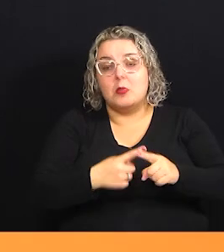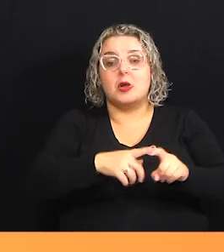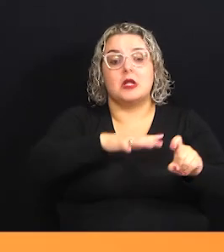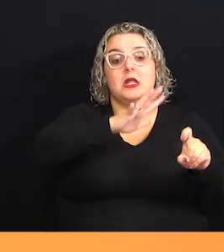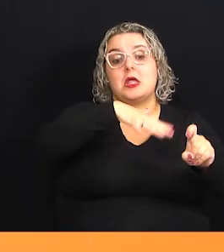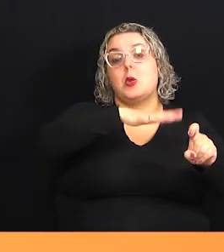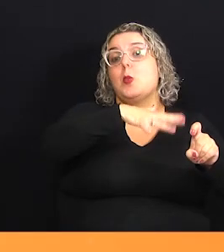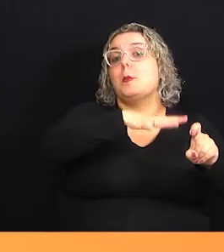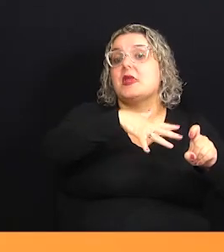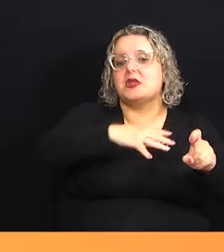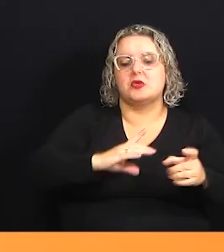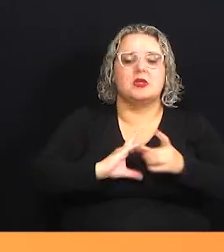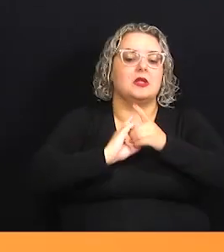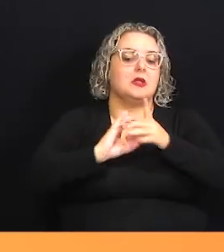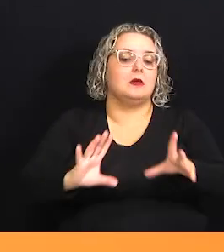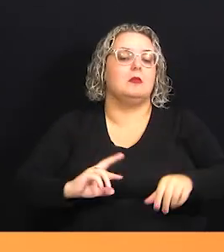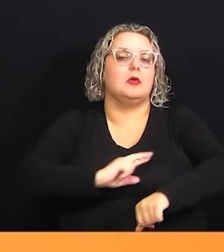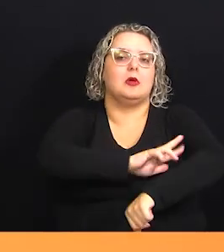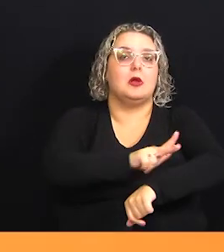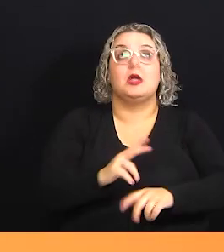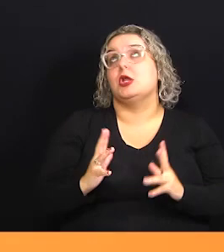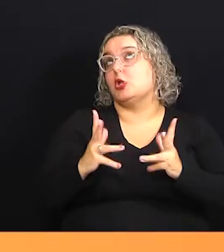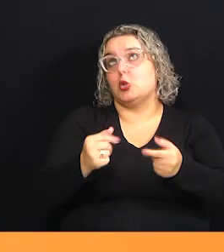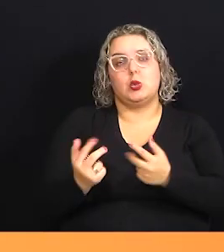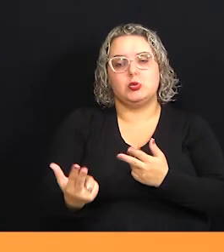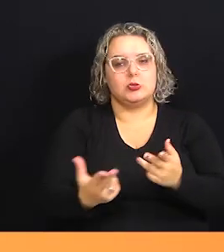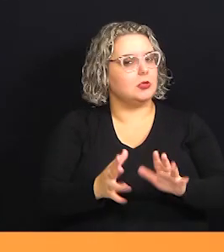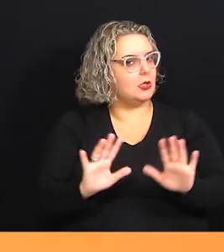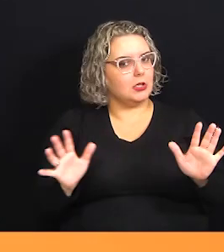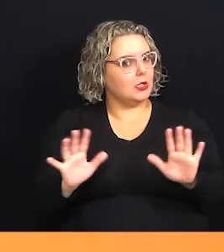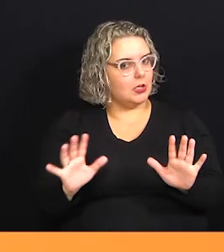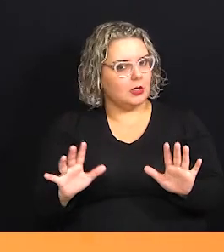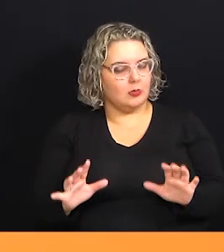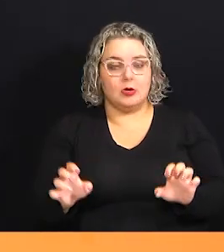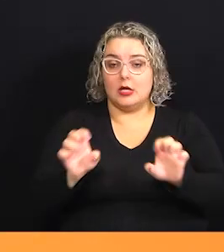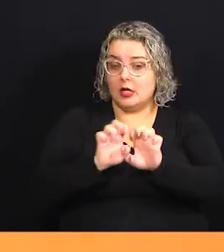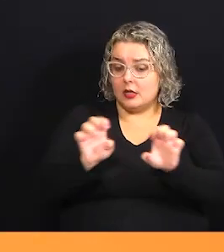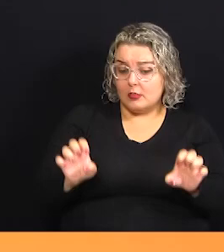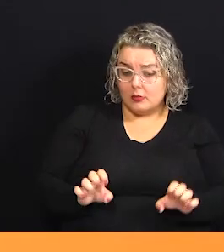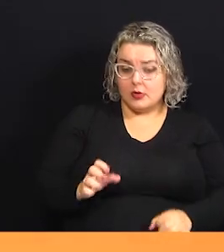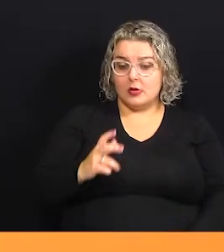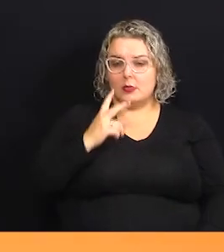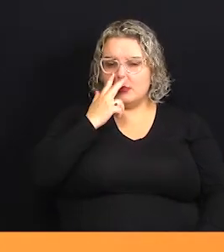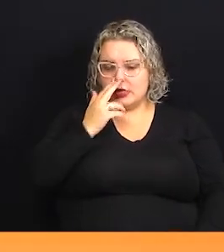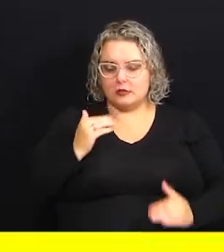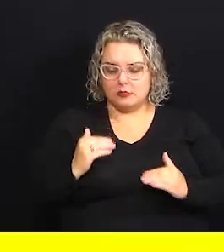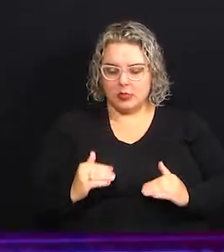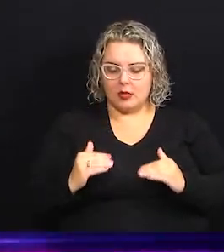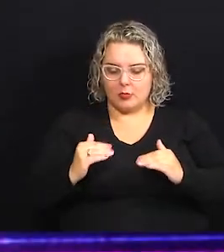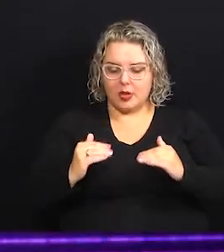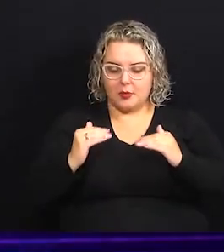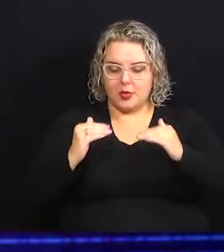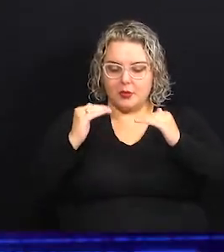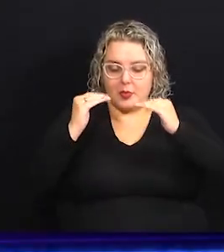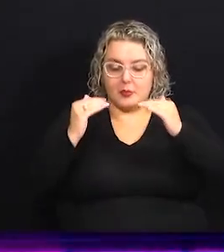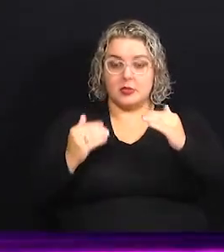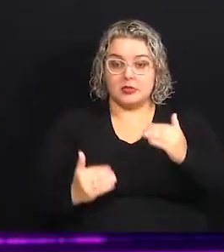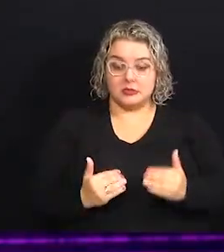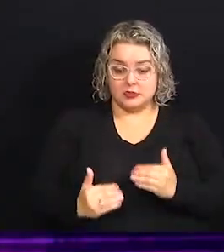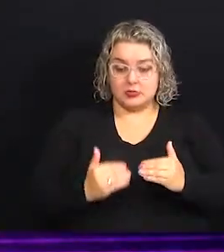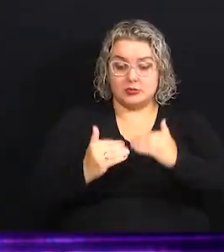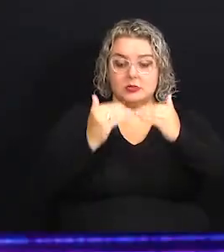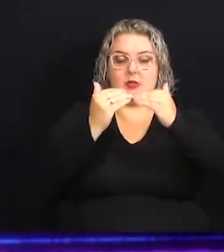da democracia racial, o mito de que somos todos iguais. Então, essa estrutura parece assim, que são camadas que